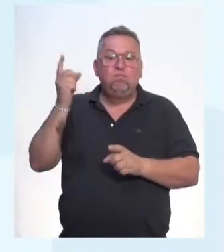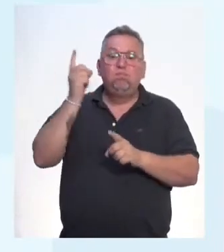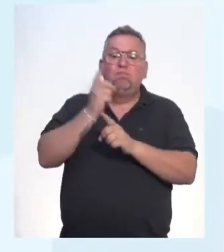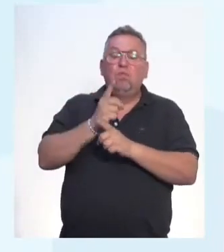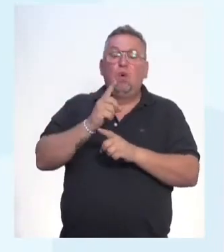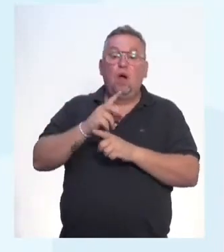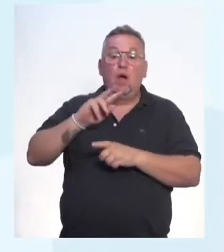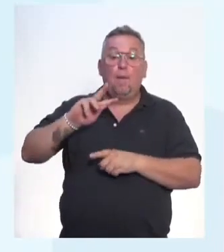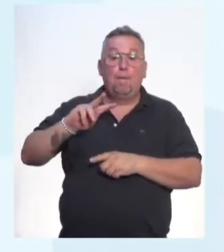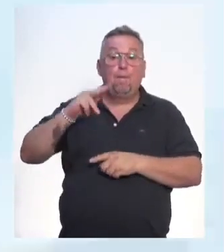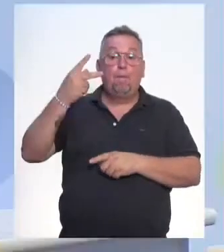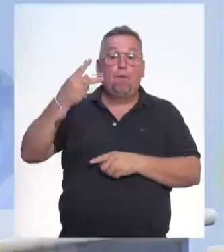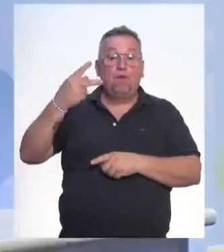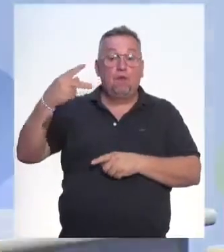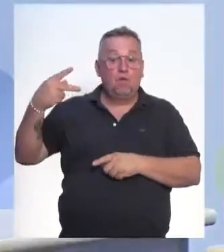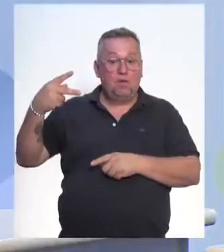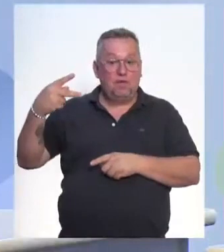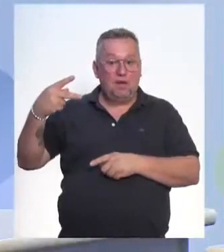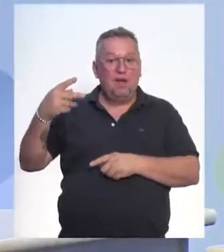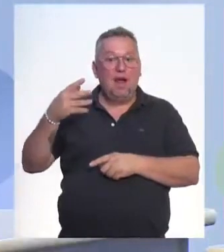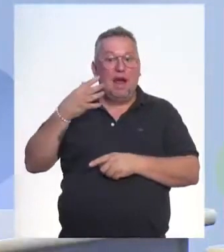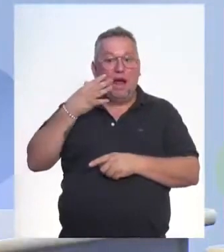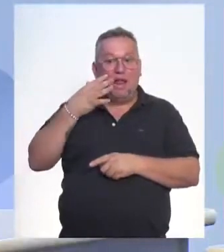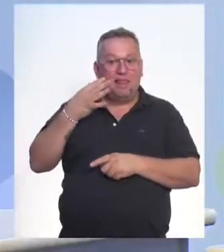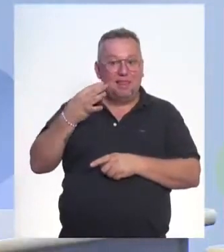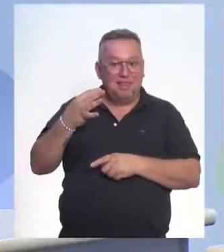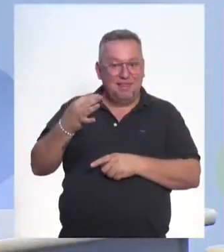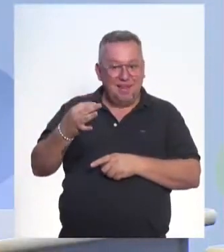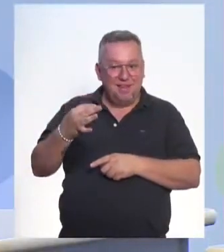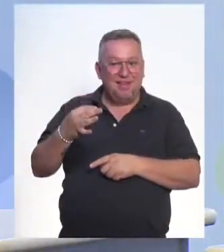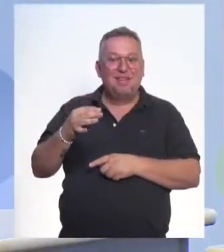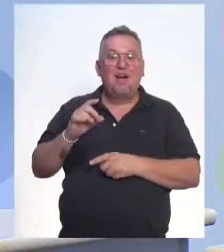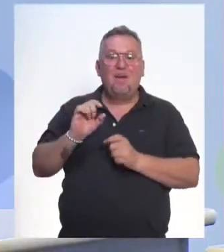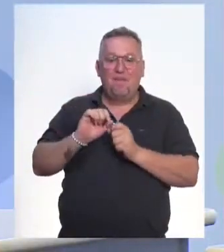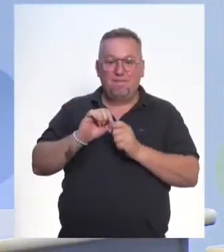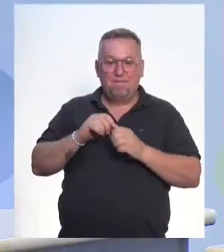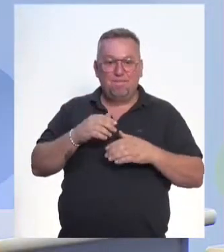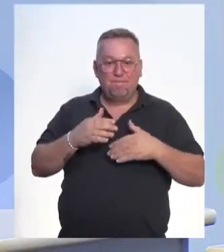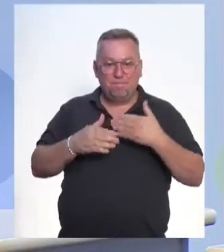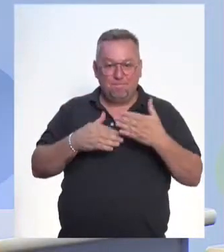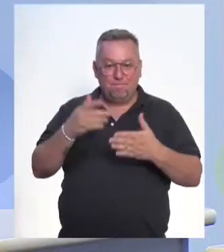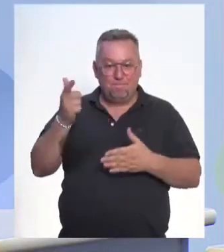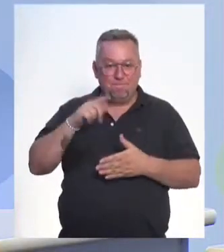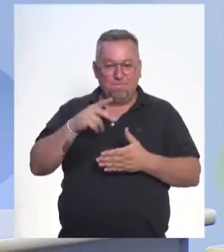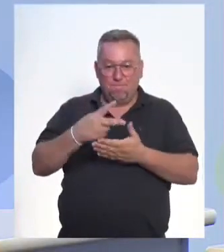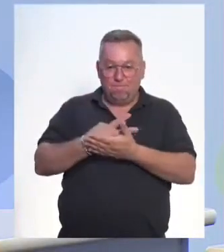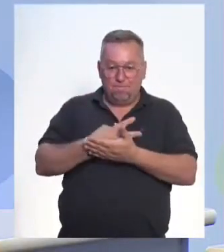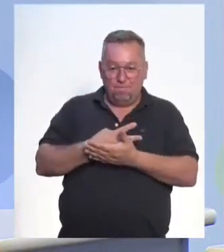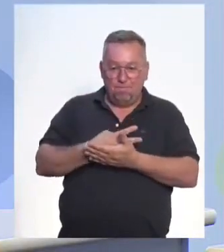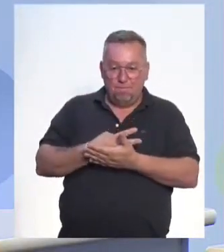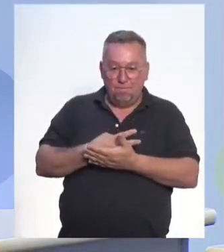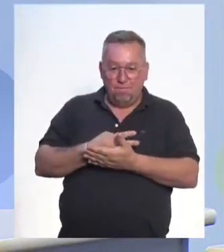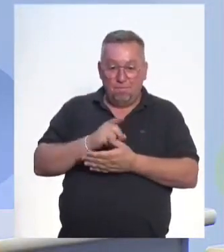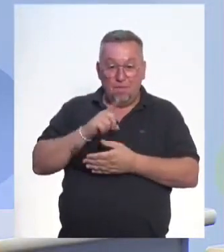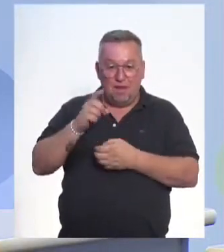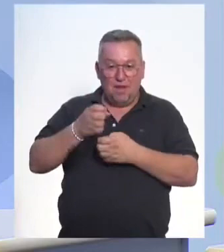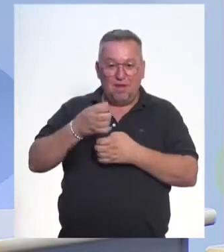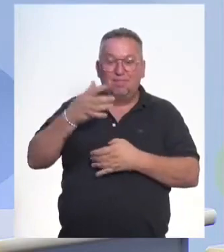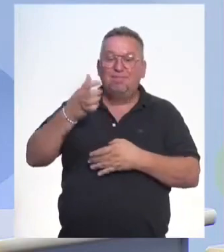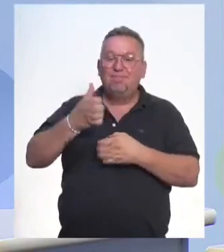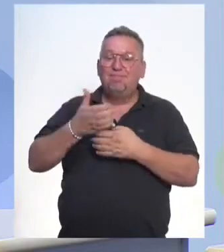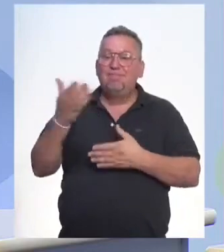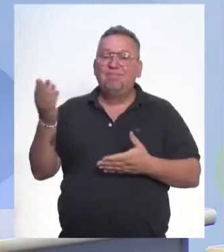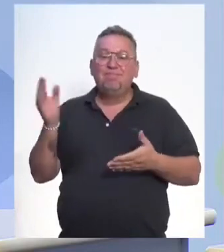a hipotenusa, hein? Preste atenção, faça passo a passo para você não errar. Lá no chat,